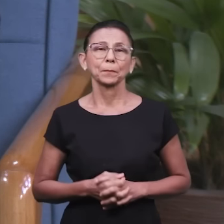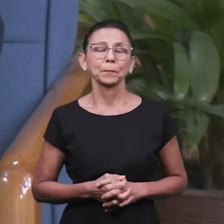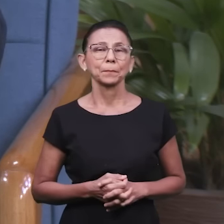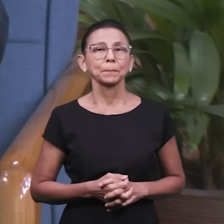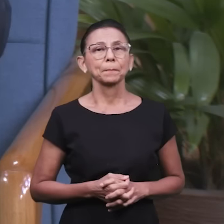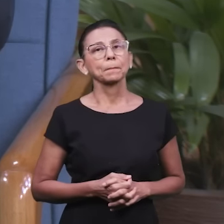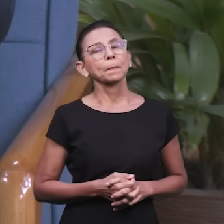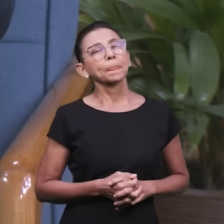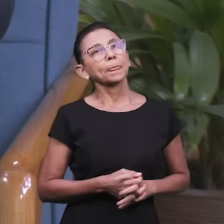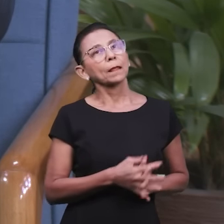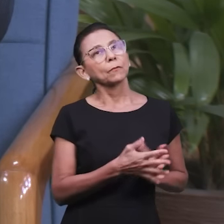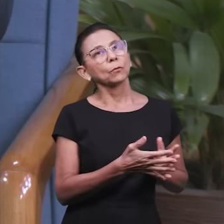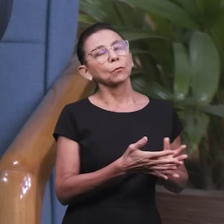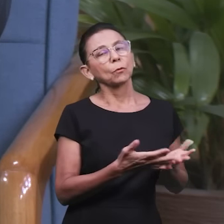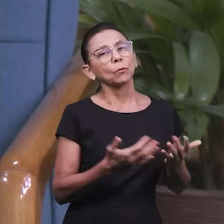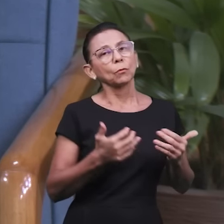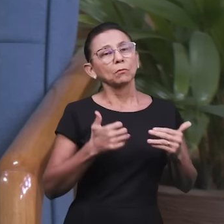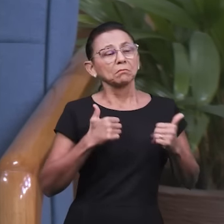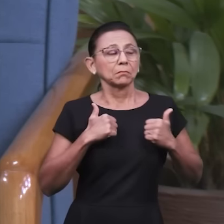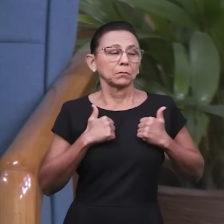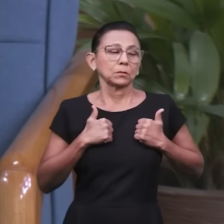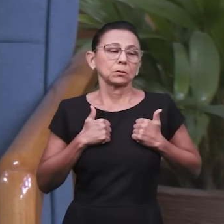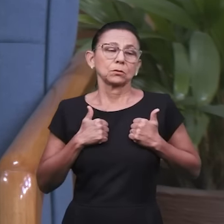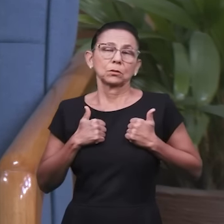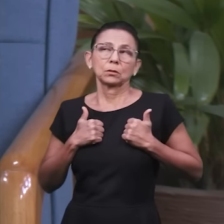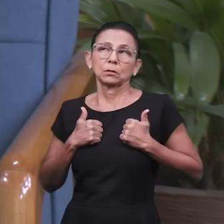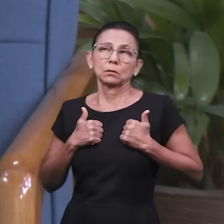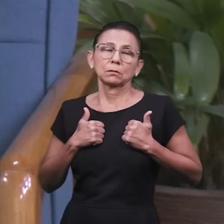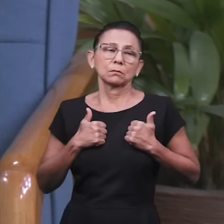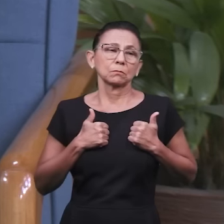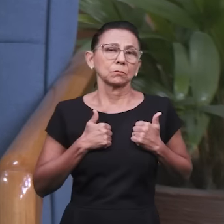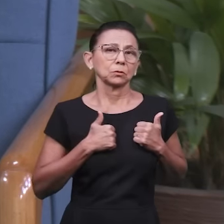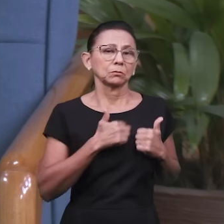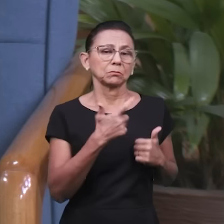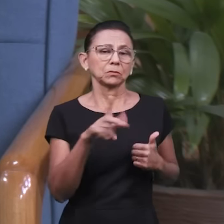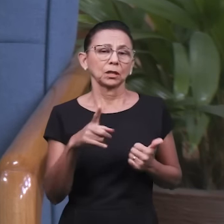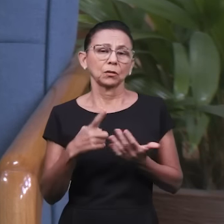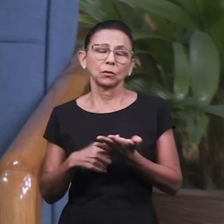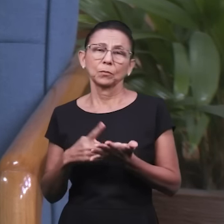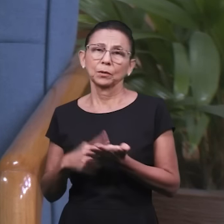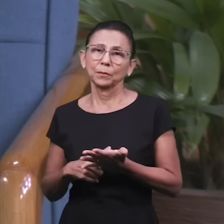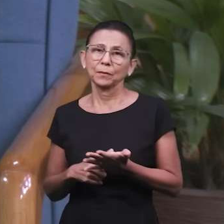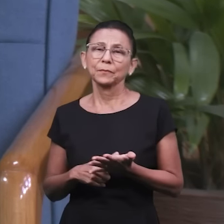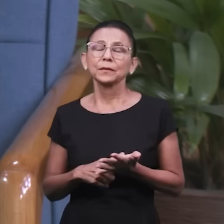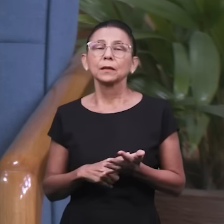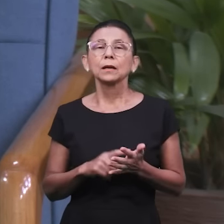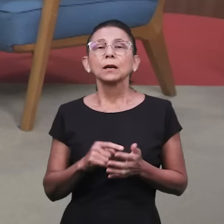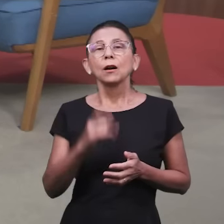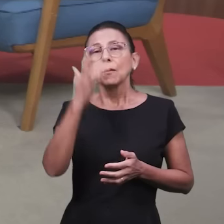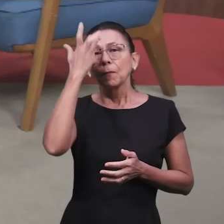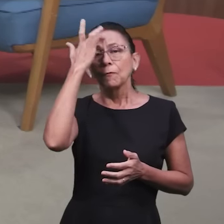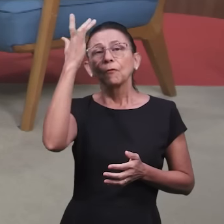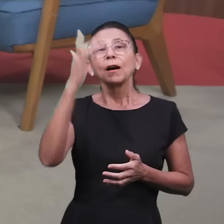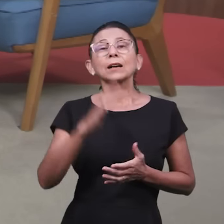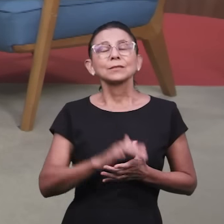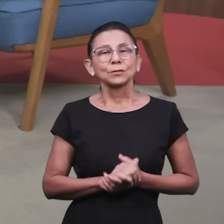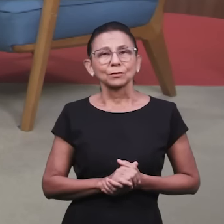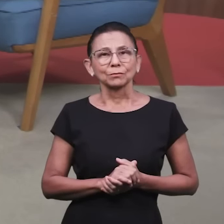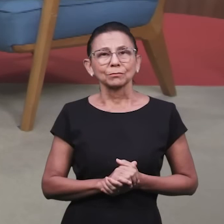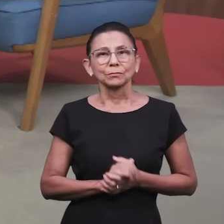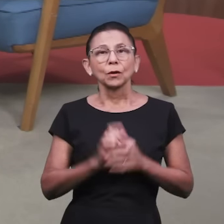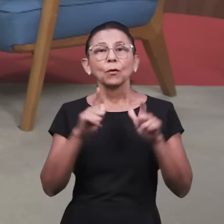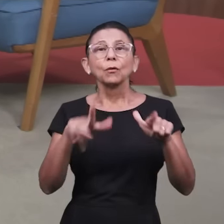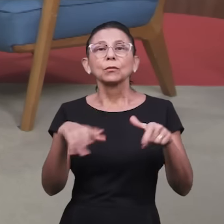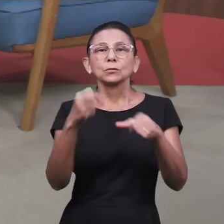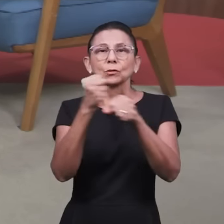o comodismo, é a falta de compromisso. É mais fácil fazer uma casa na areia do que na rocha, né?